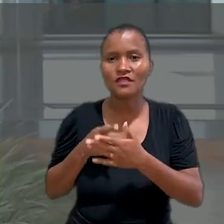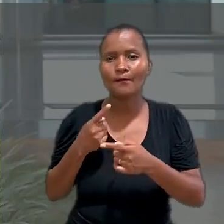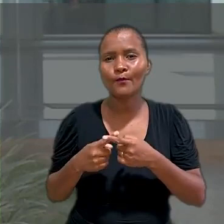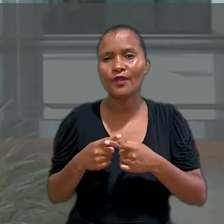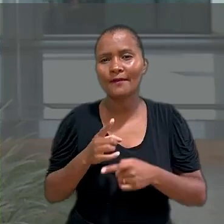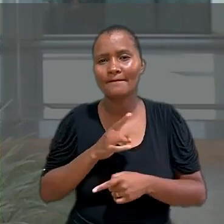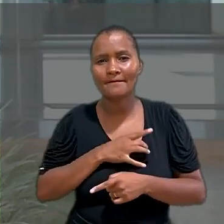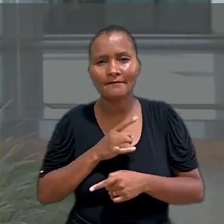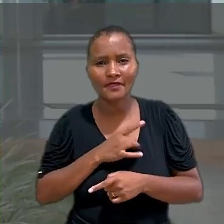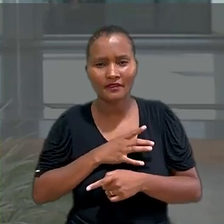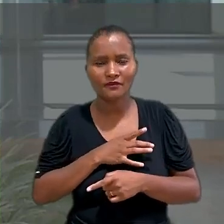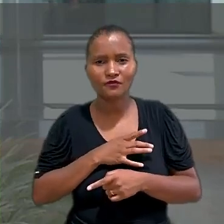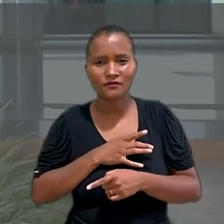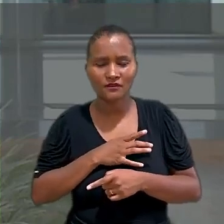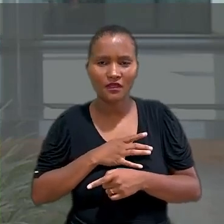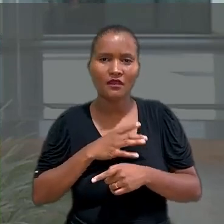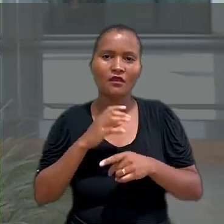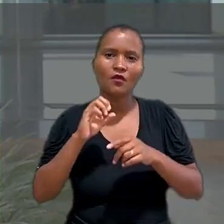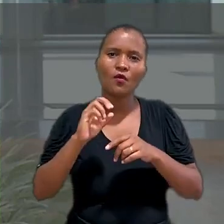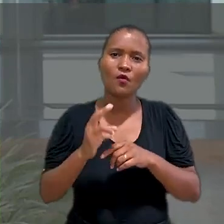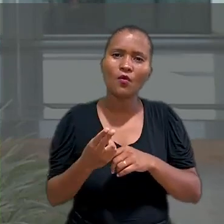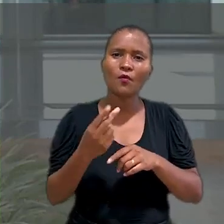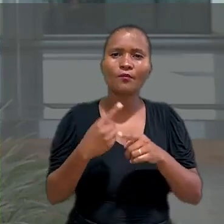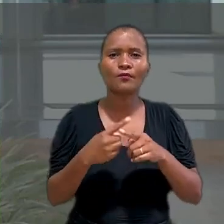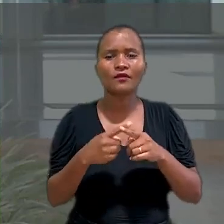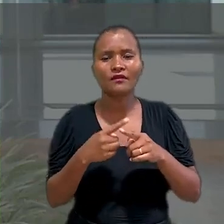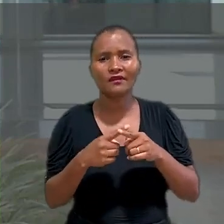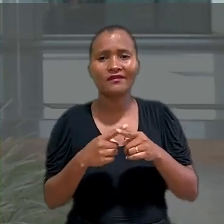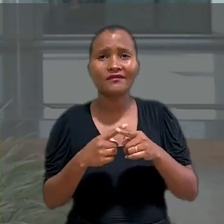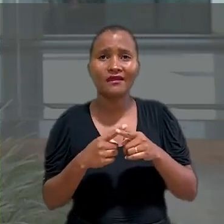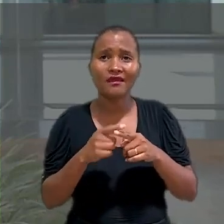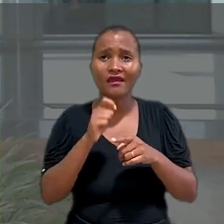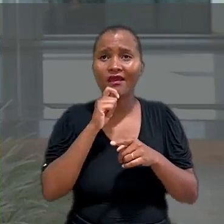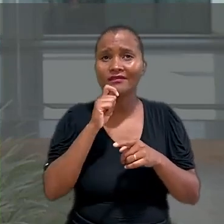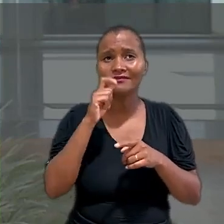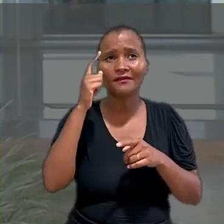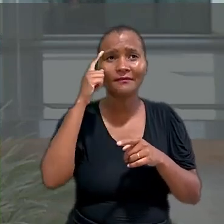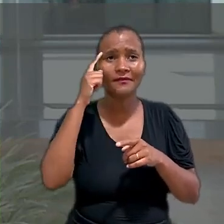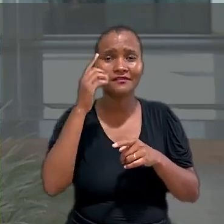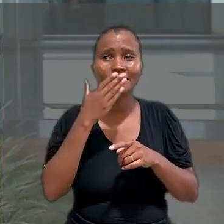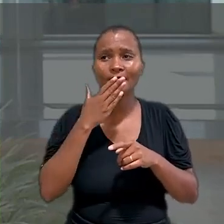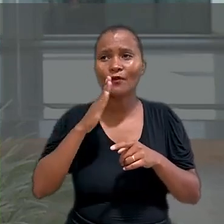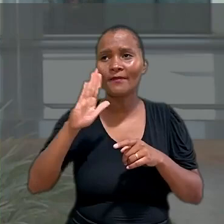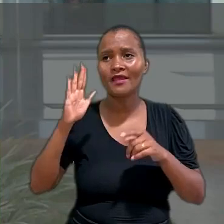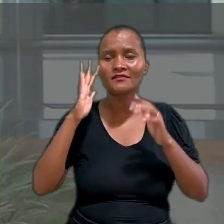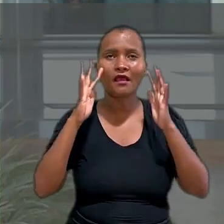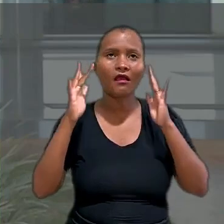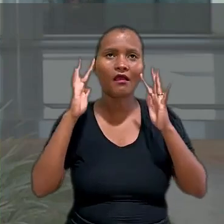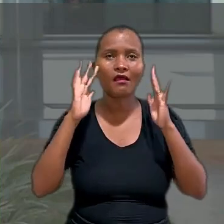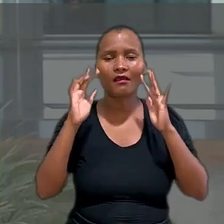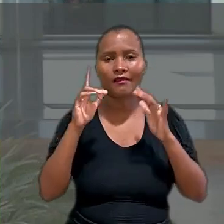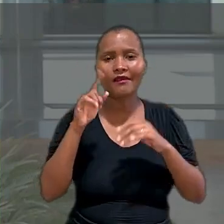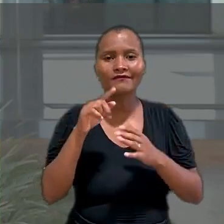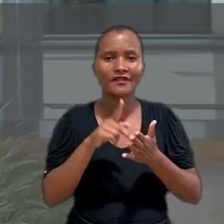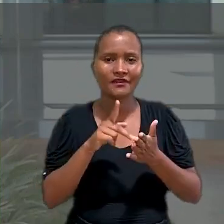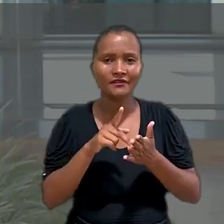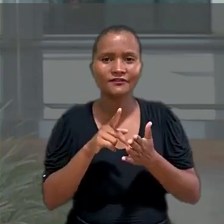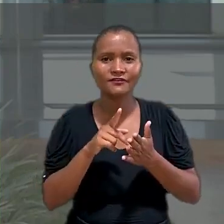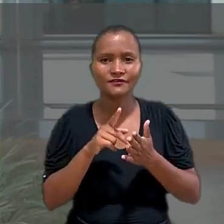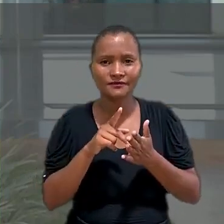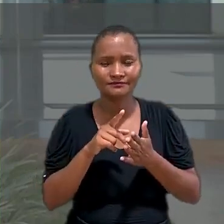muitos casos, outros casos por ainda estar iludido com a promessa enganosa, faz com que a fiscalização muitas vezes